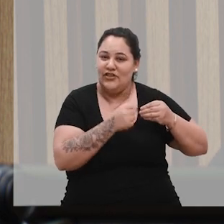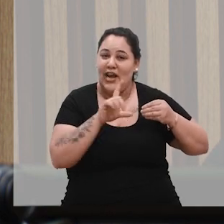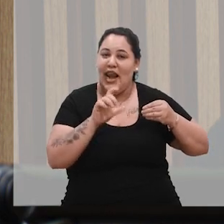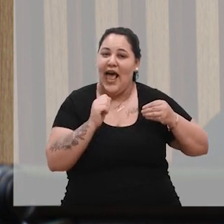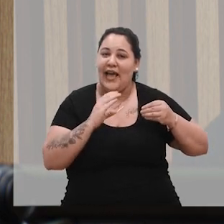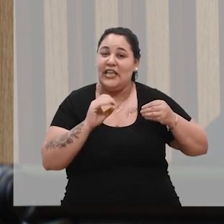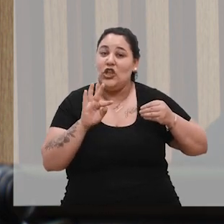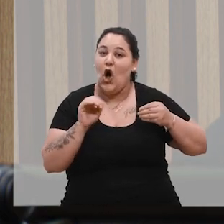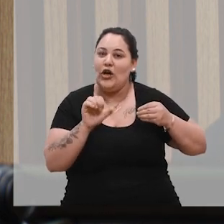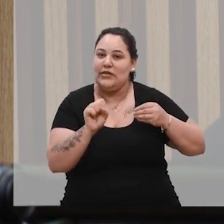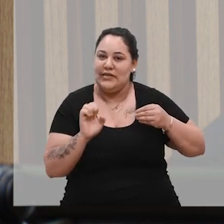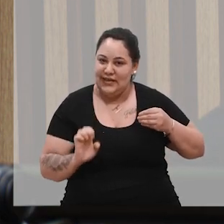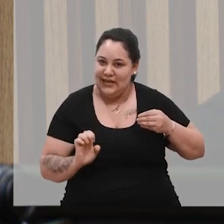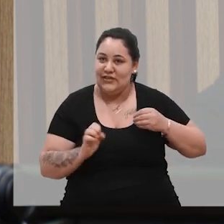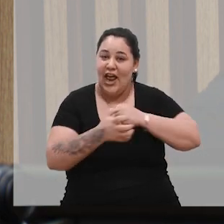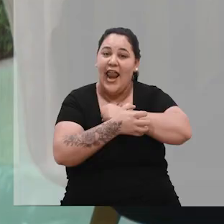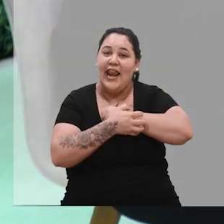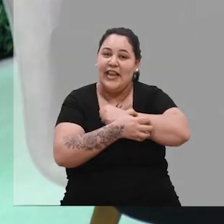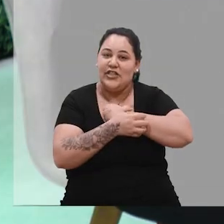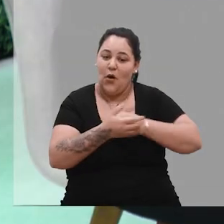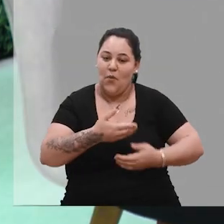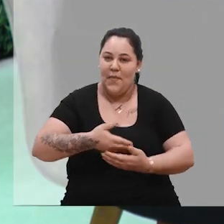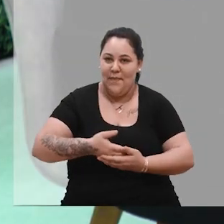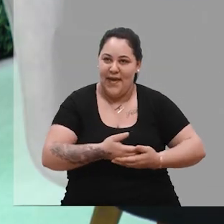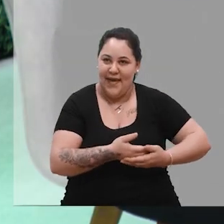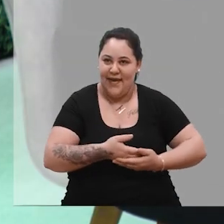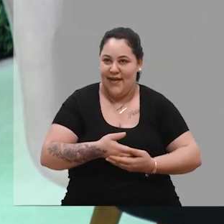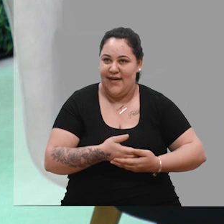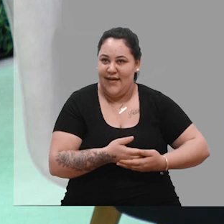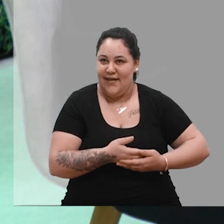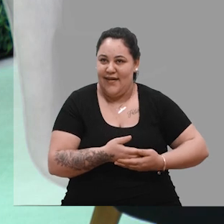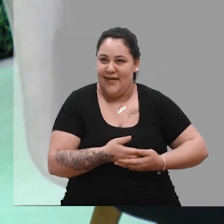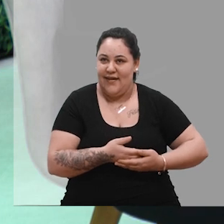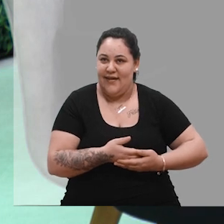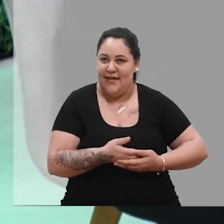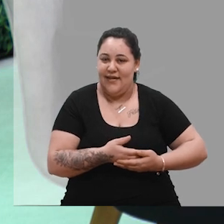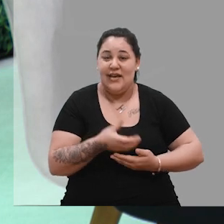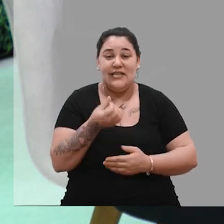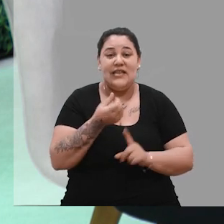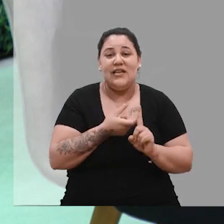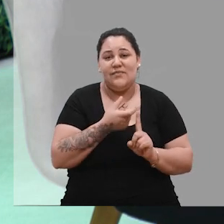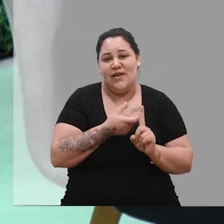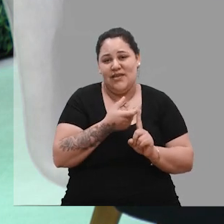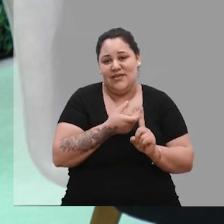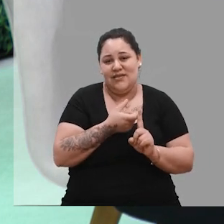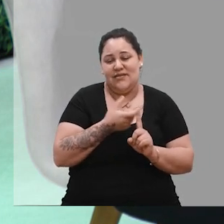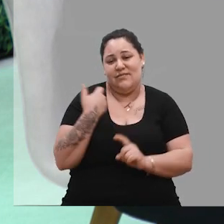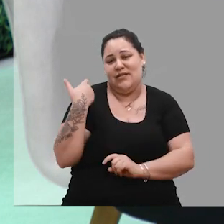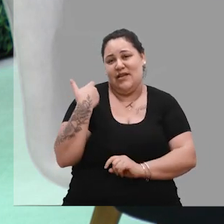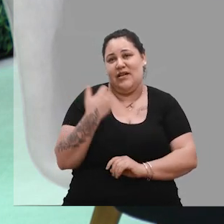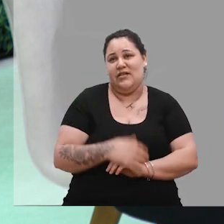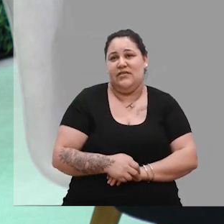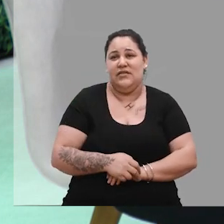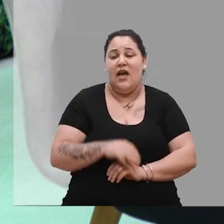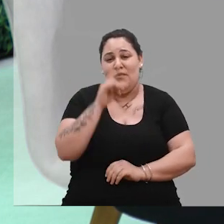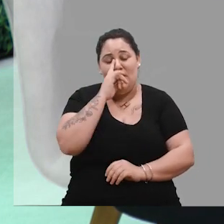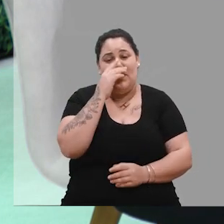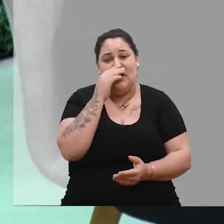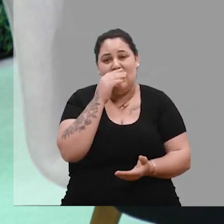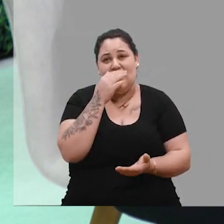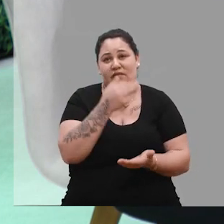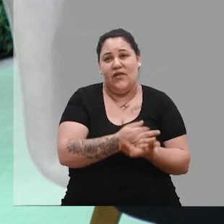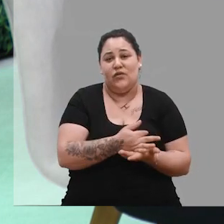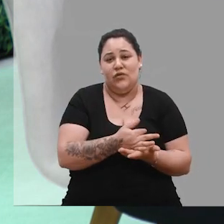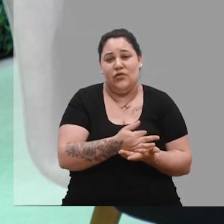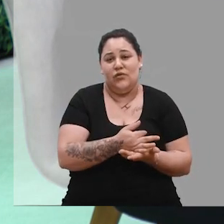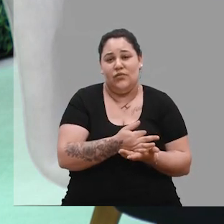proteína nesse... do leite da vaca. Isso aí. PLV. Ok, eu acho que era isso aí. E o nenê tinha 6 meses. E a mãe faltou uma semana